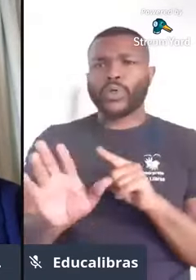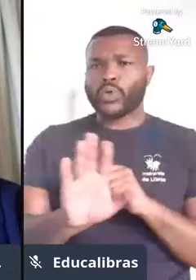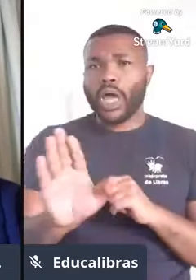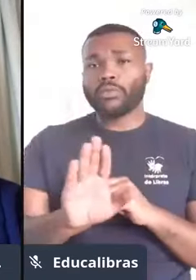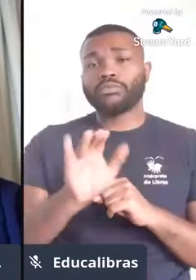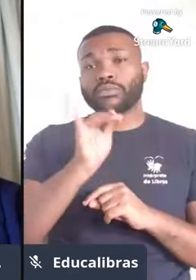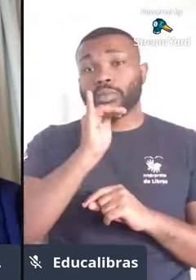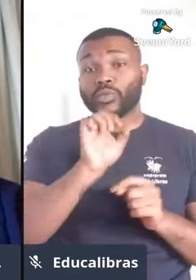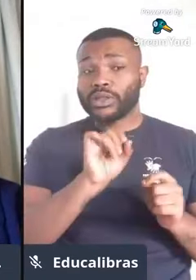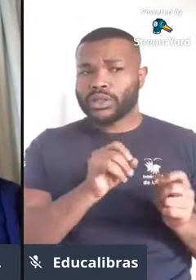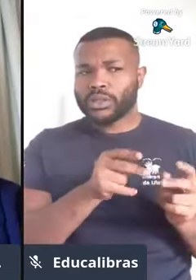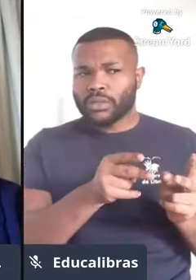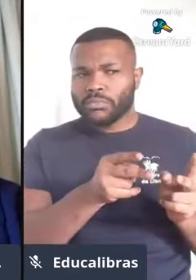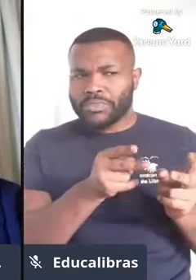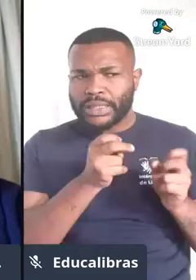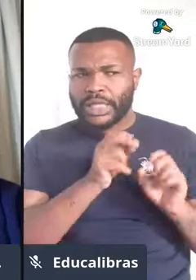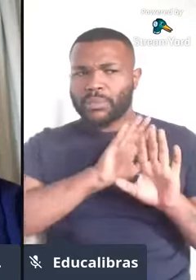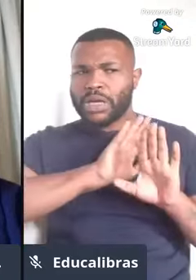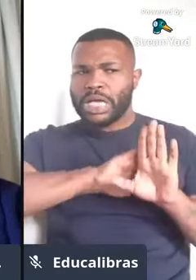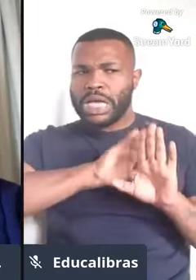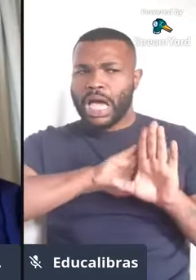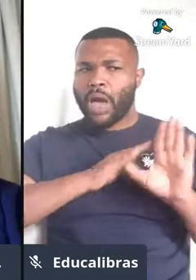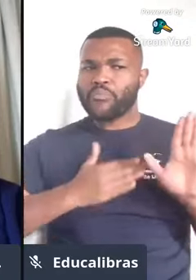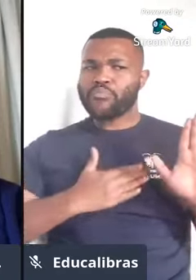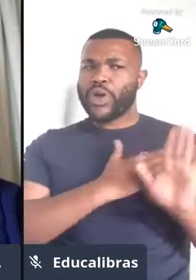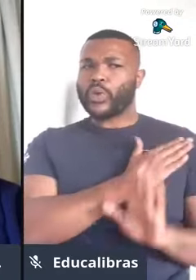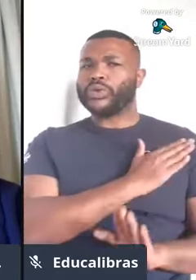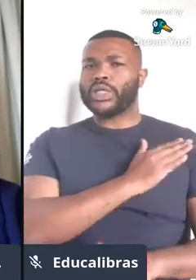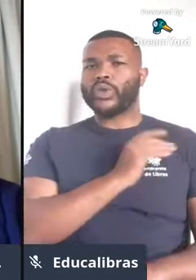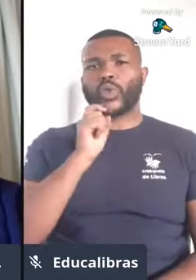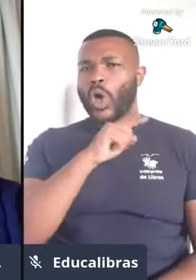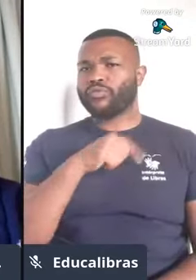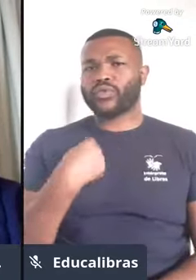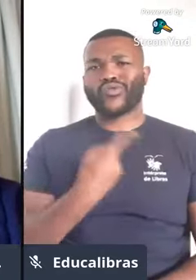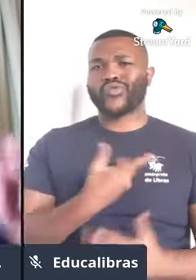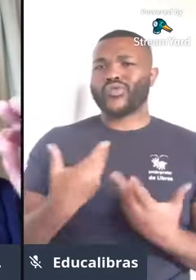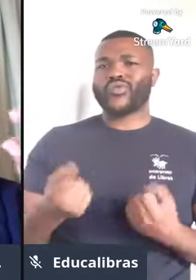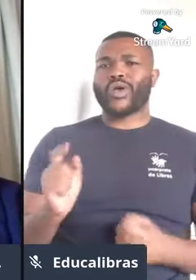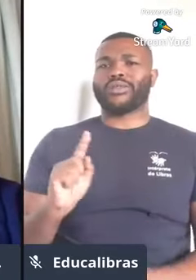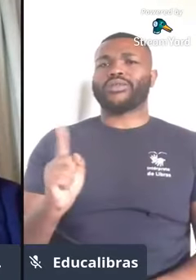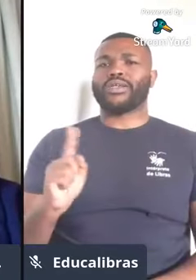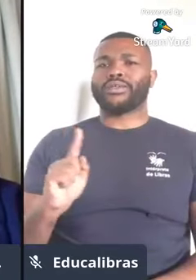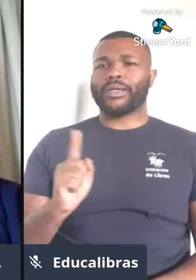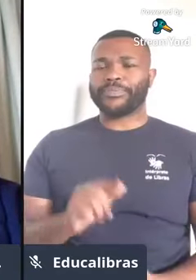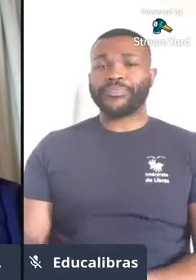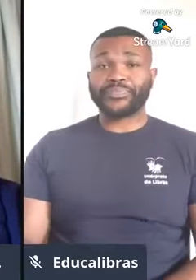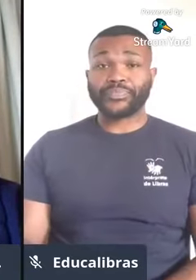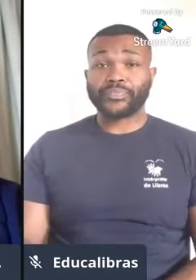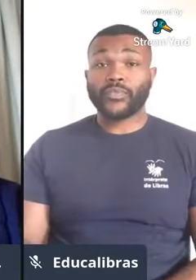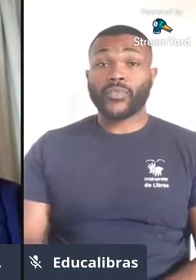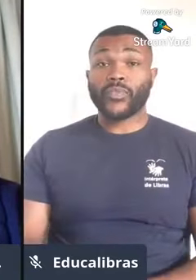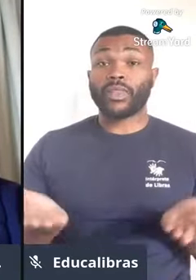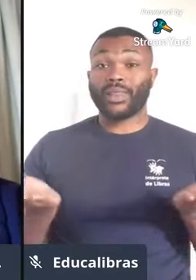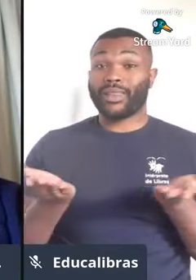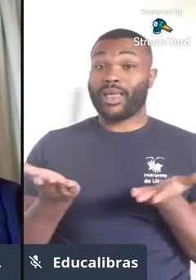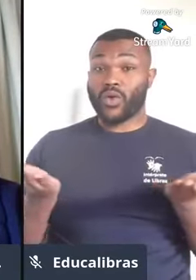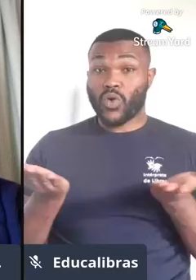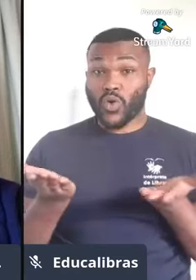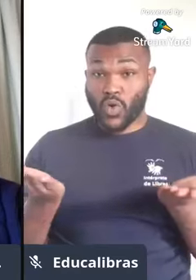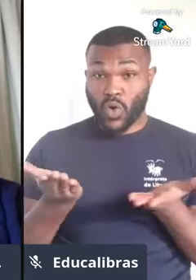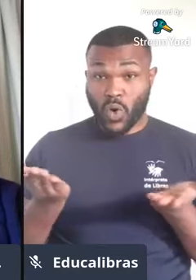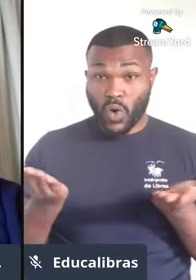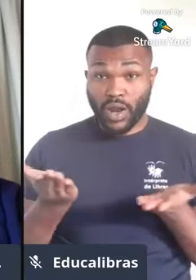de uma medida fruto de discriminação, a gente obviamente não vai aceitar. No momento atual, esta tem